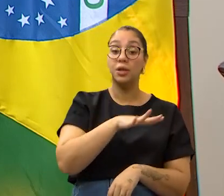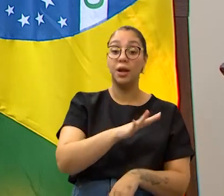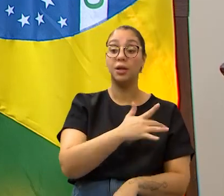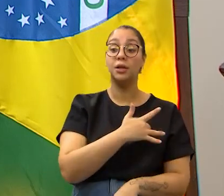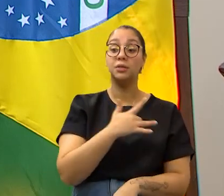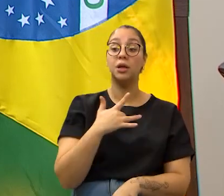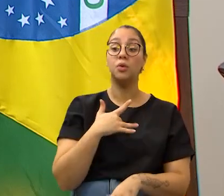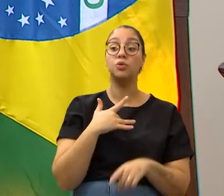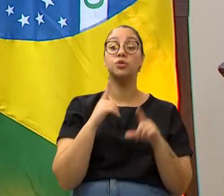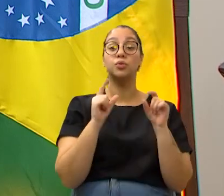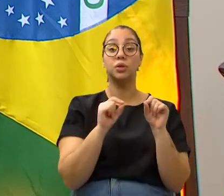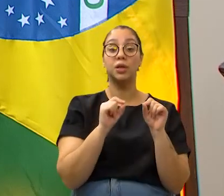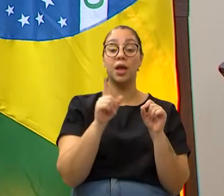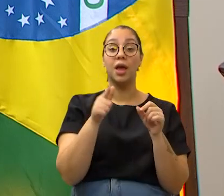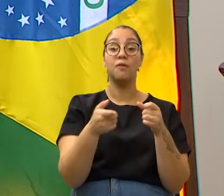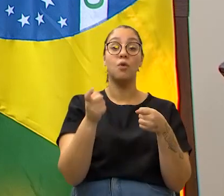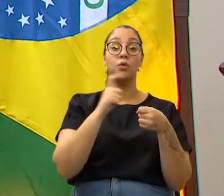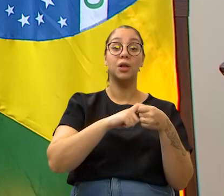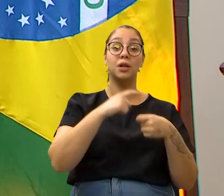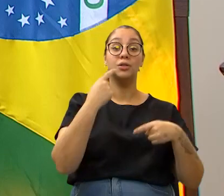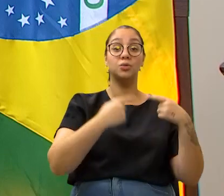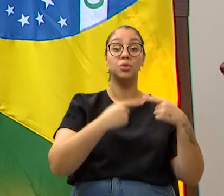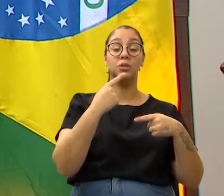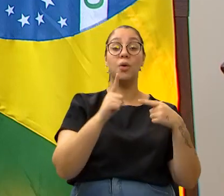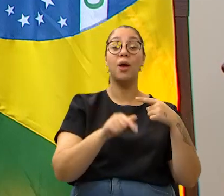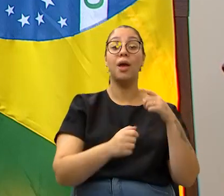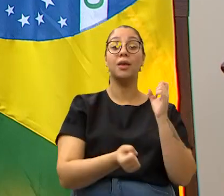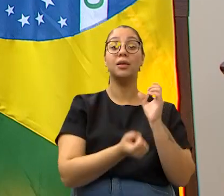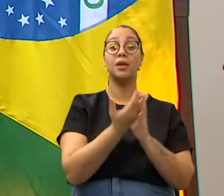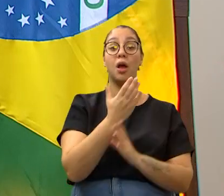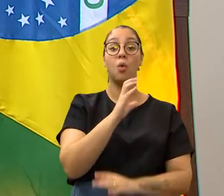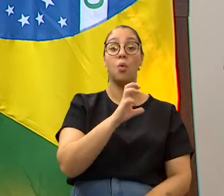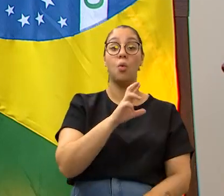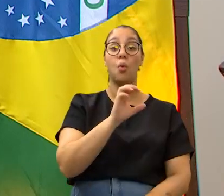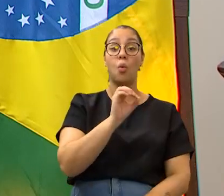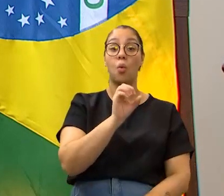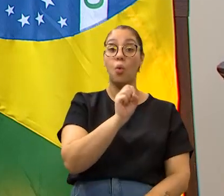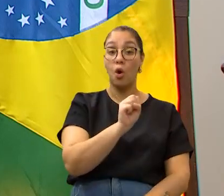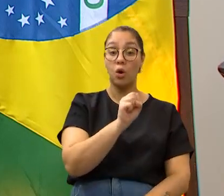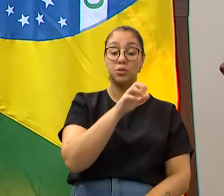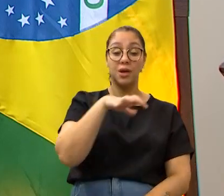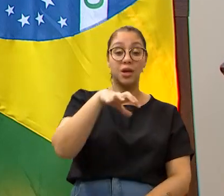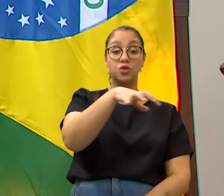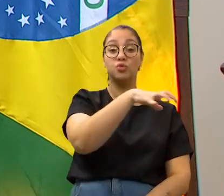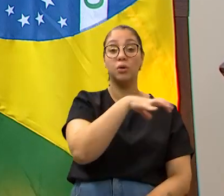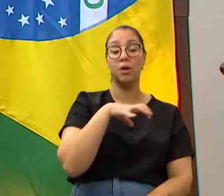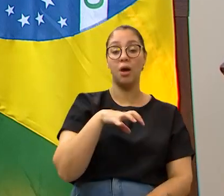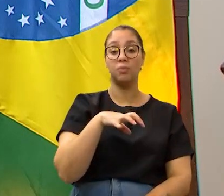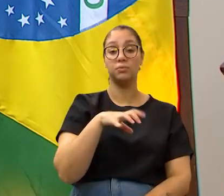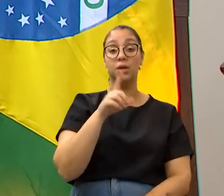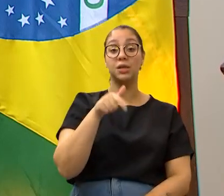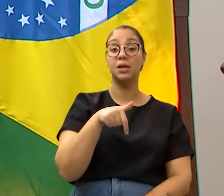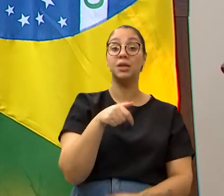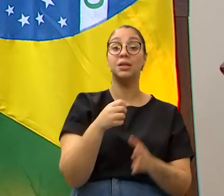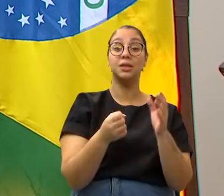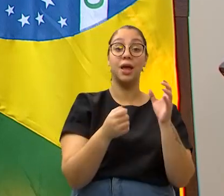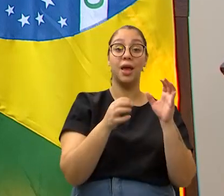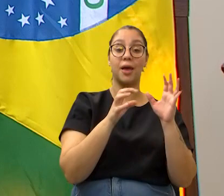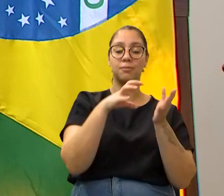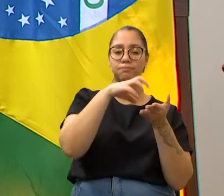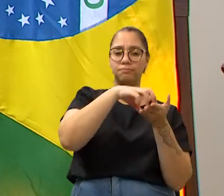saúde retomar uma discussão de criar o CROSS-regional, né, que a gente tem esse órgão de